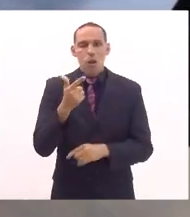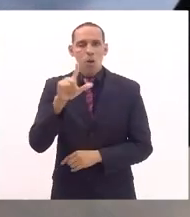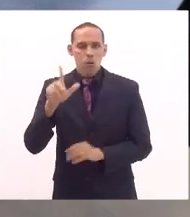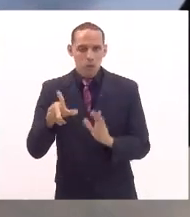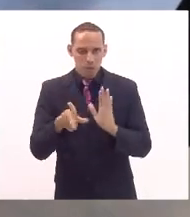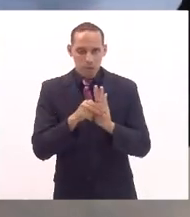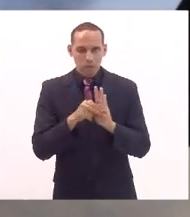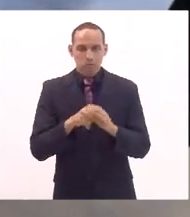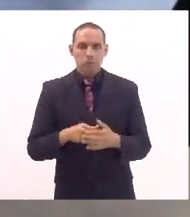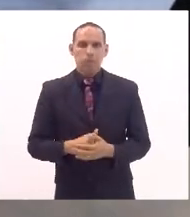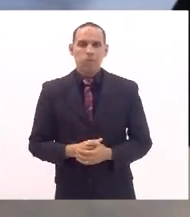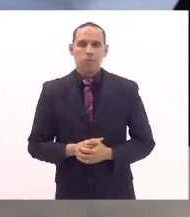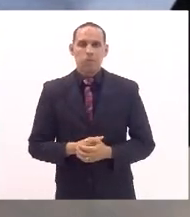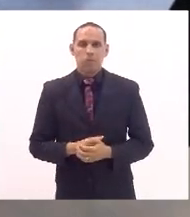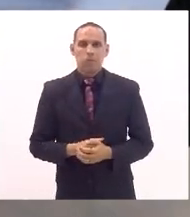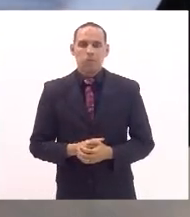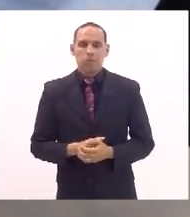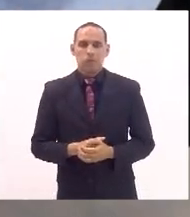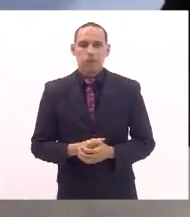menos